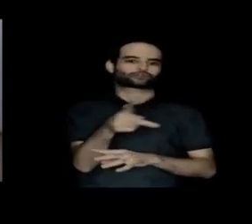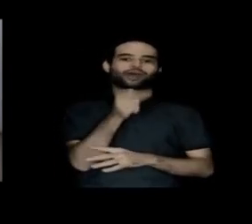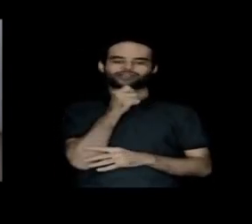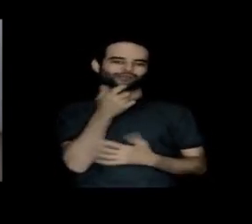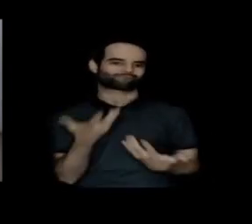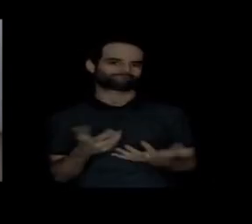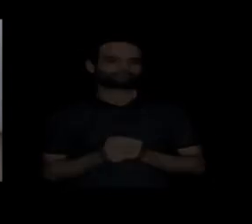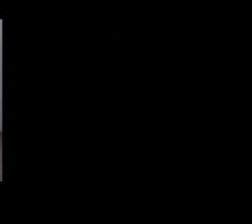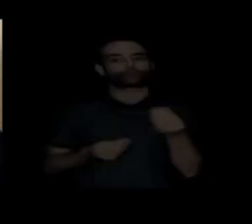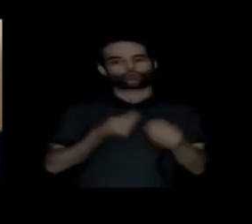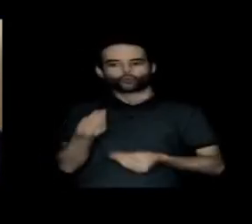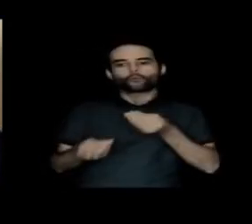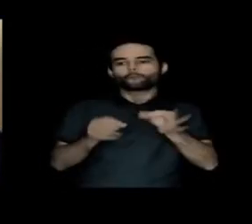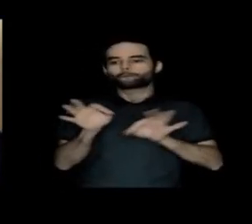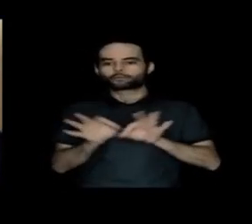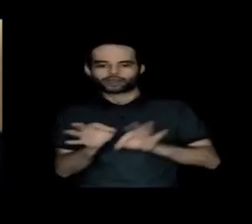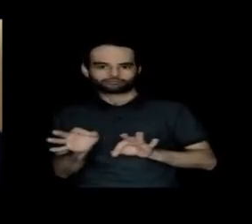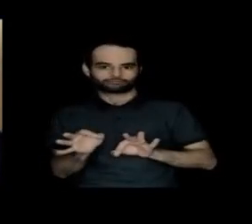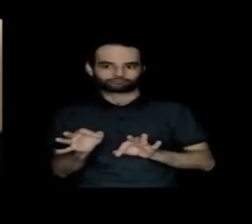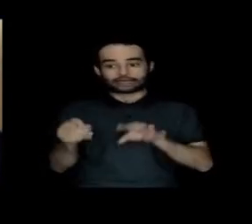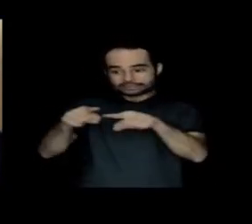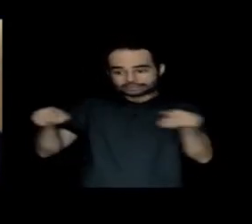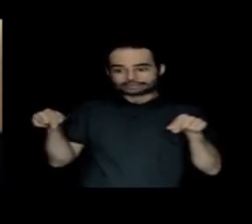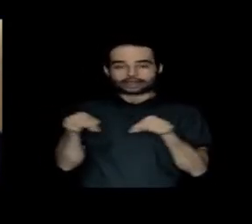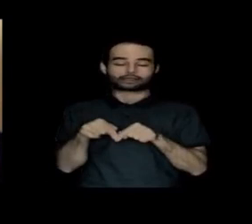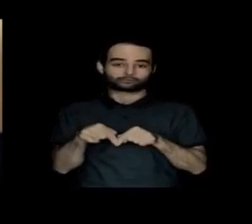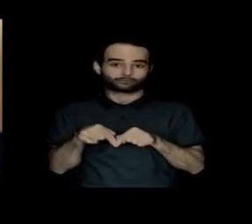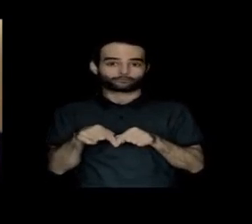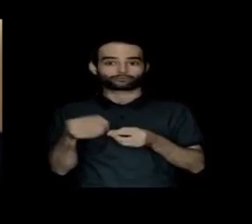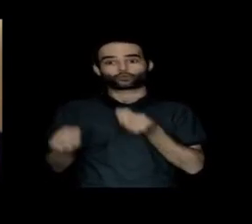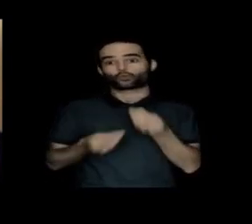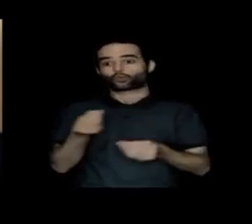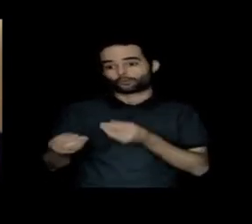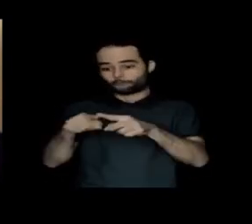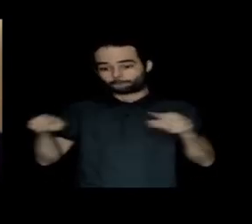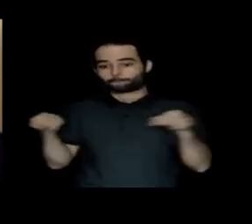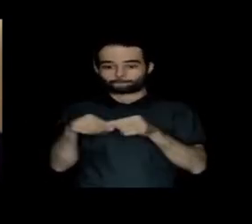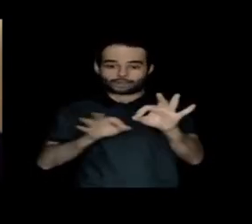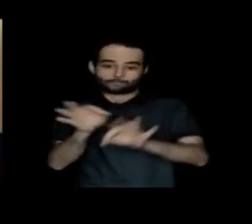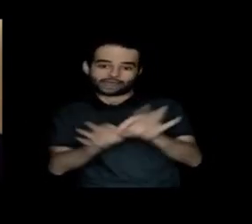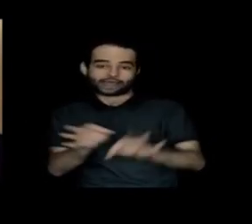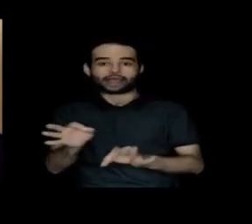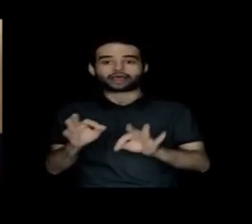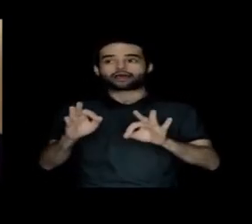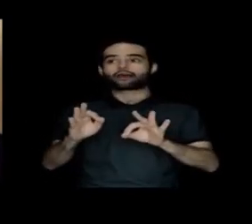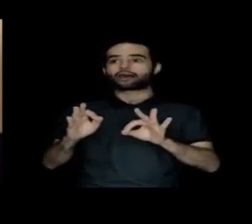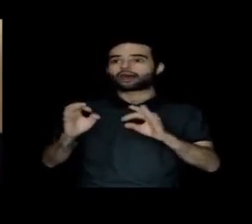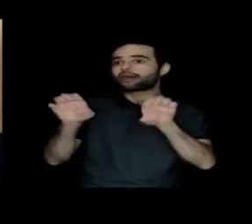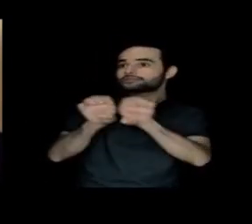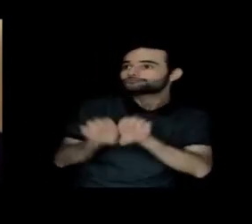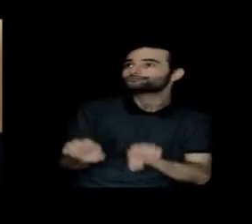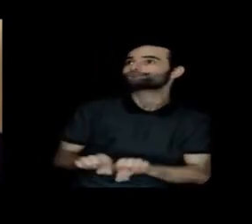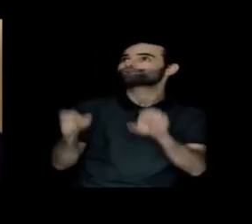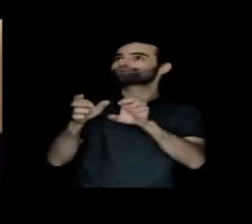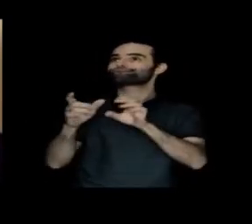adequada com os professores. Então, o que nós temos aqui agora que preparar a sala, né, aula, preparar